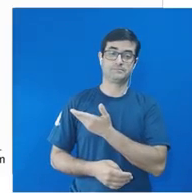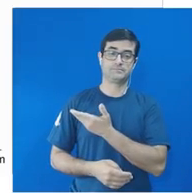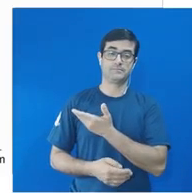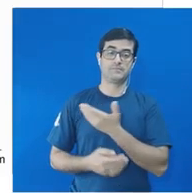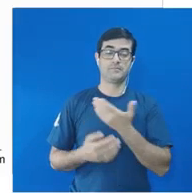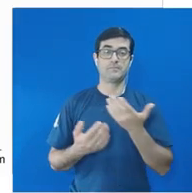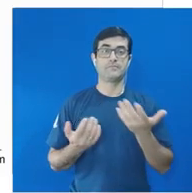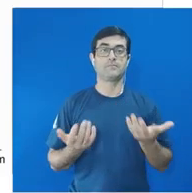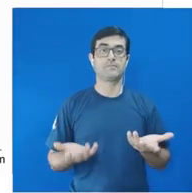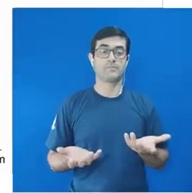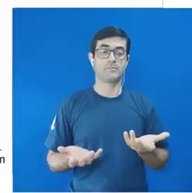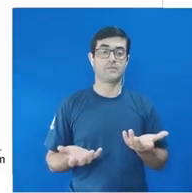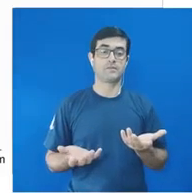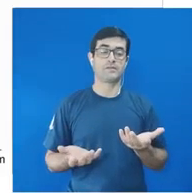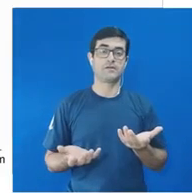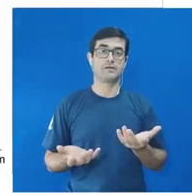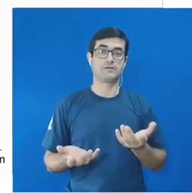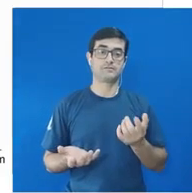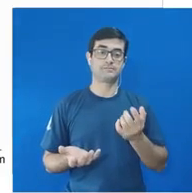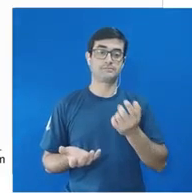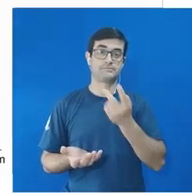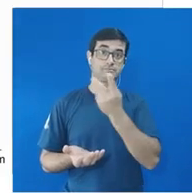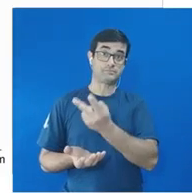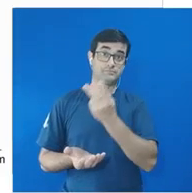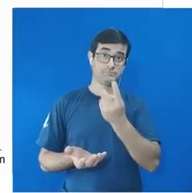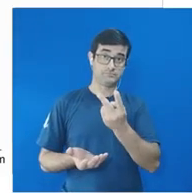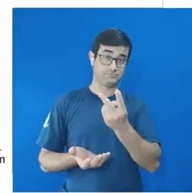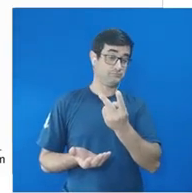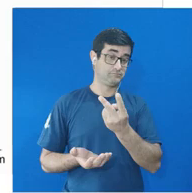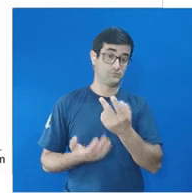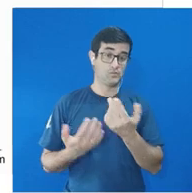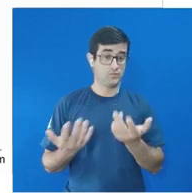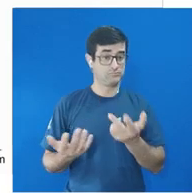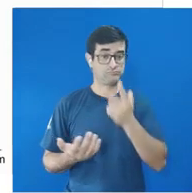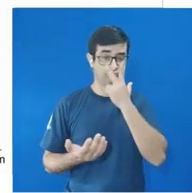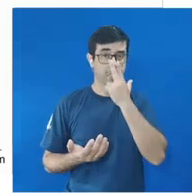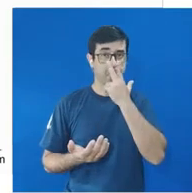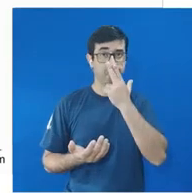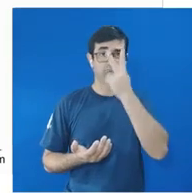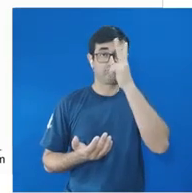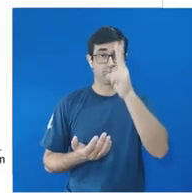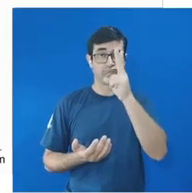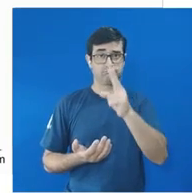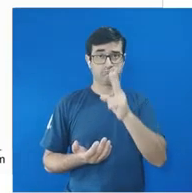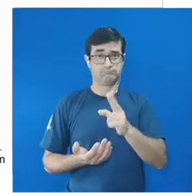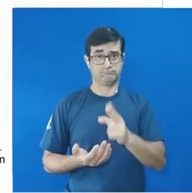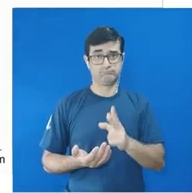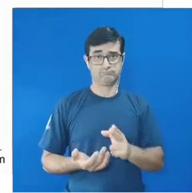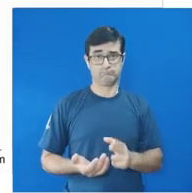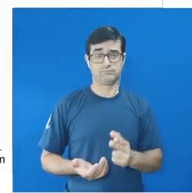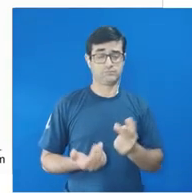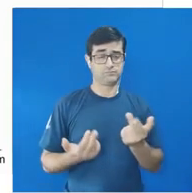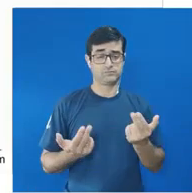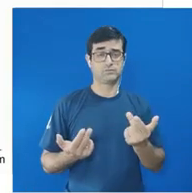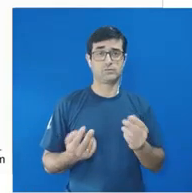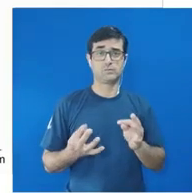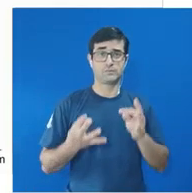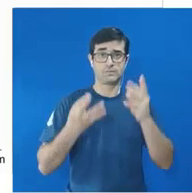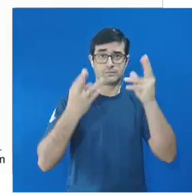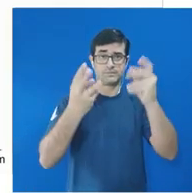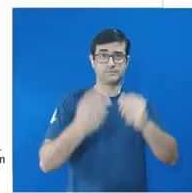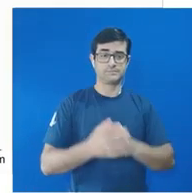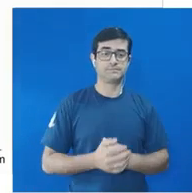da dezena aqui permanece igual, 22 da dezena e da unidade,